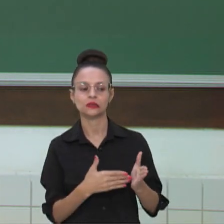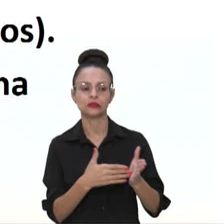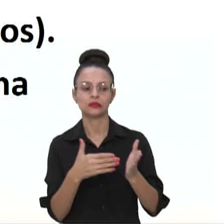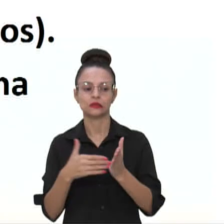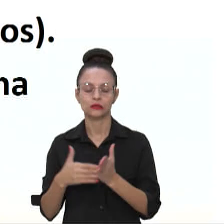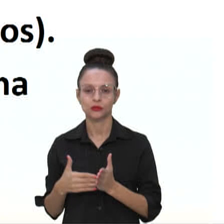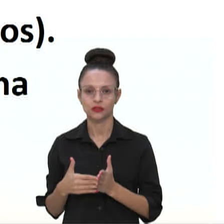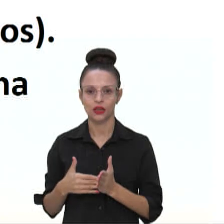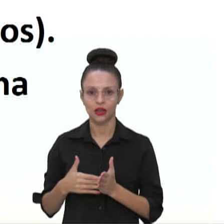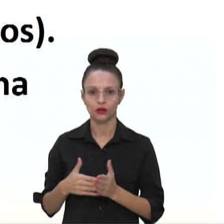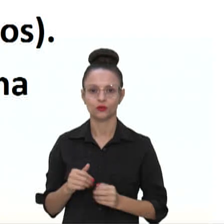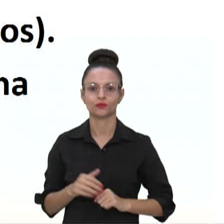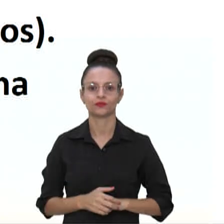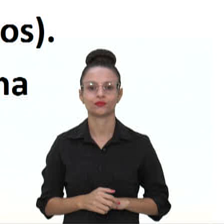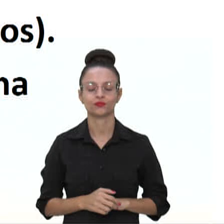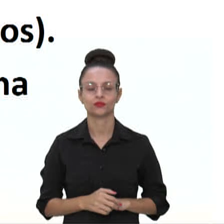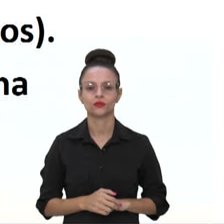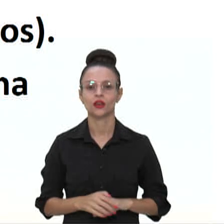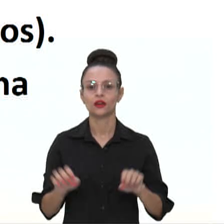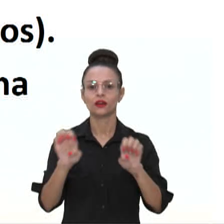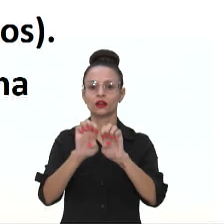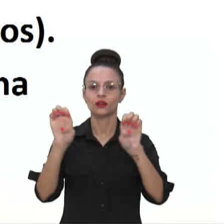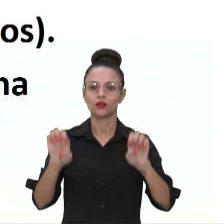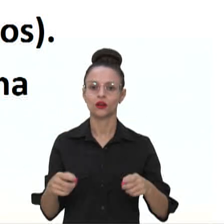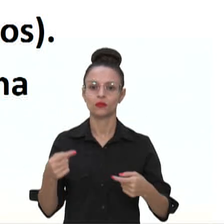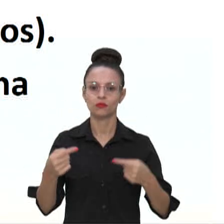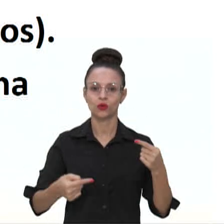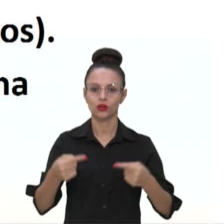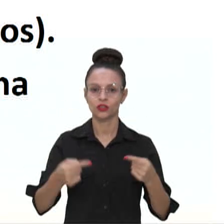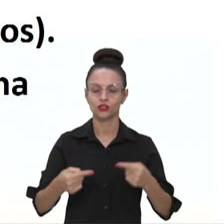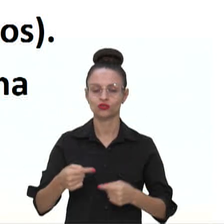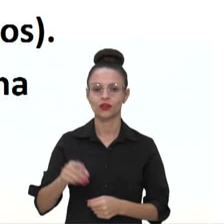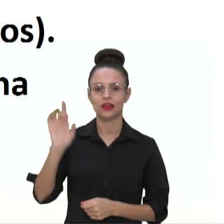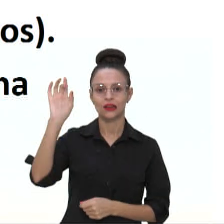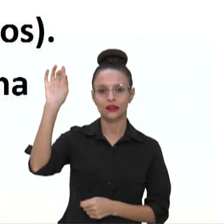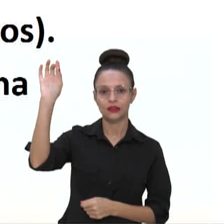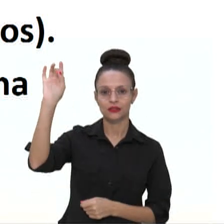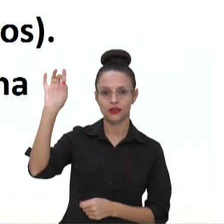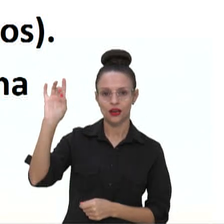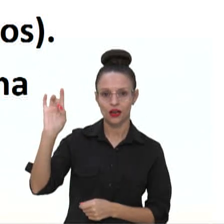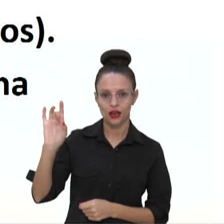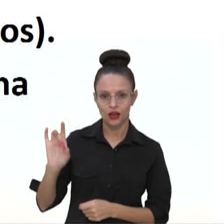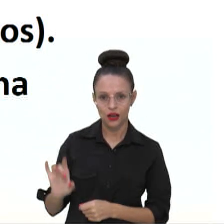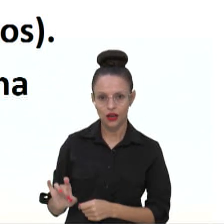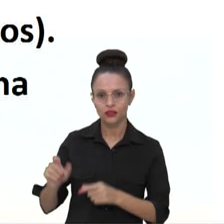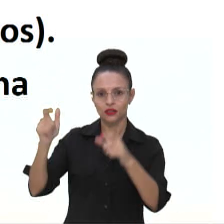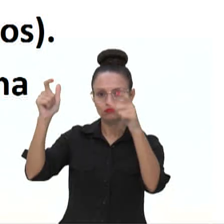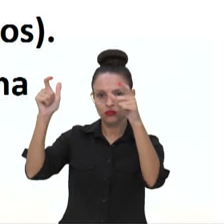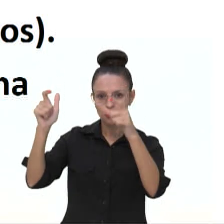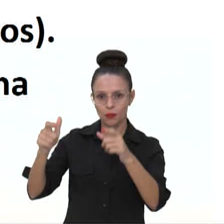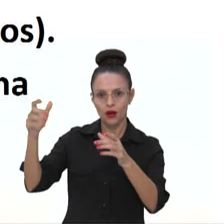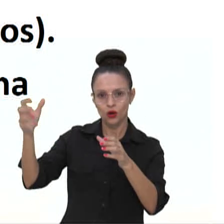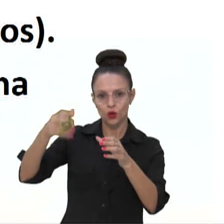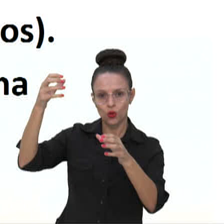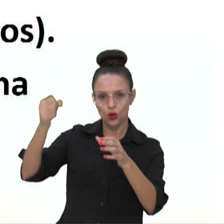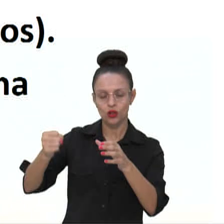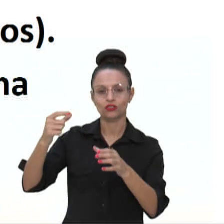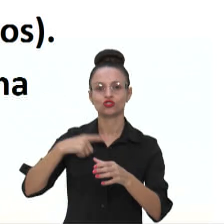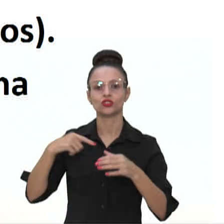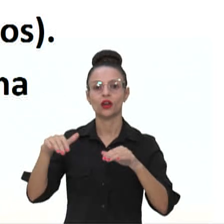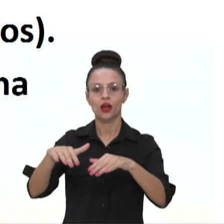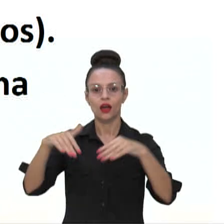13 colônias. E a estrutura política? Cada colônia tinha uma assembleia que era encarregada